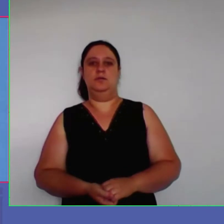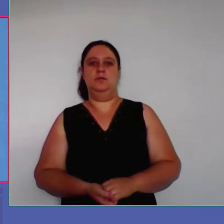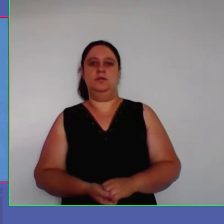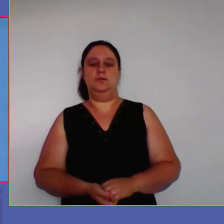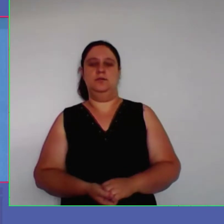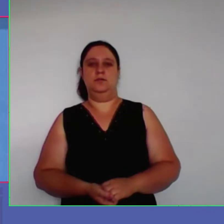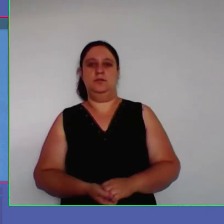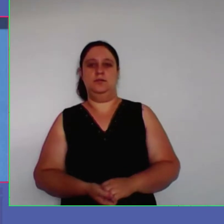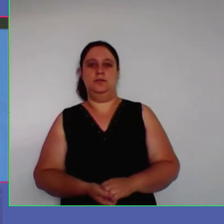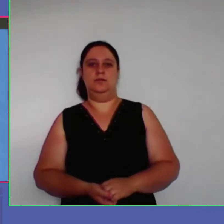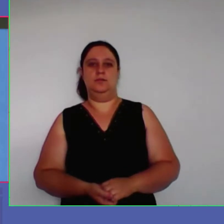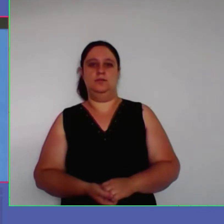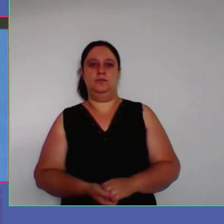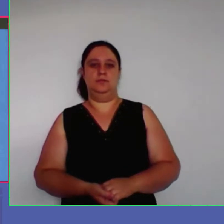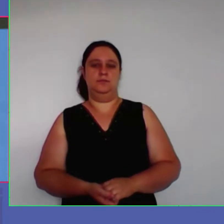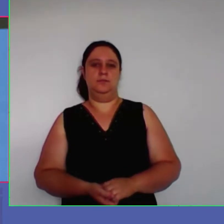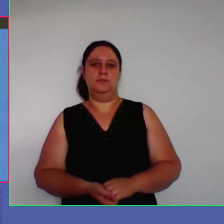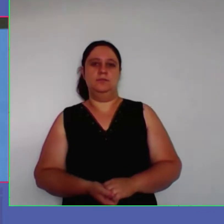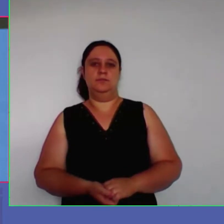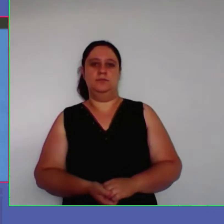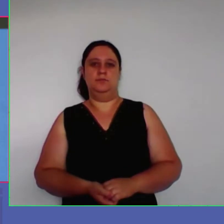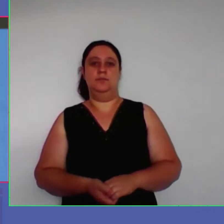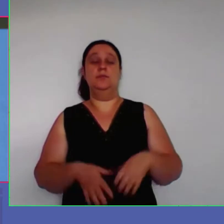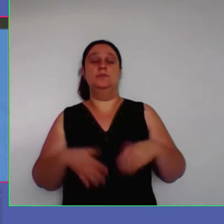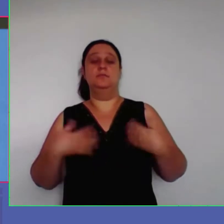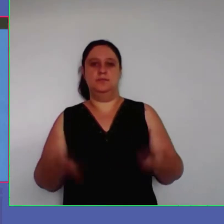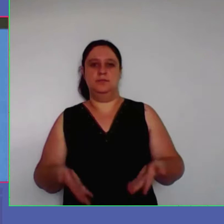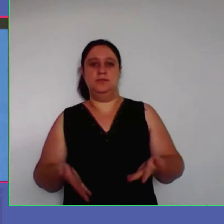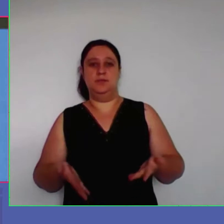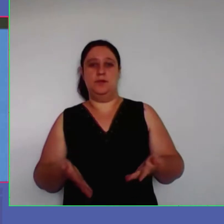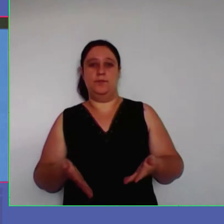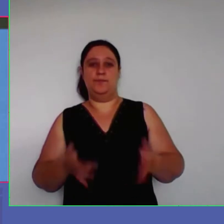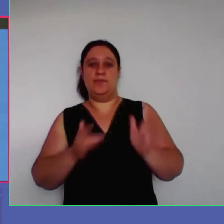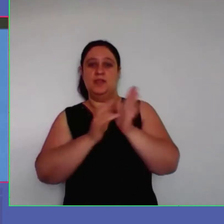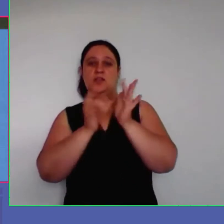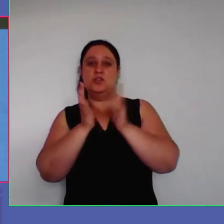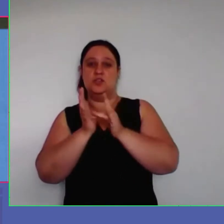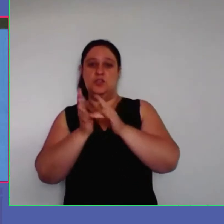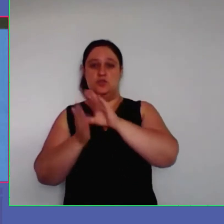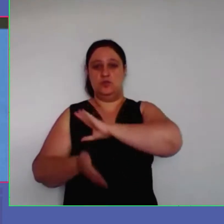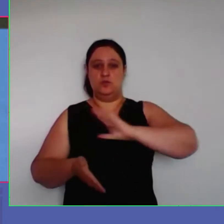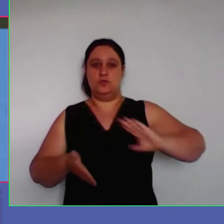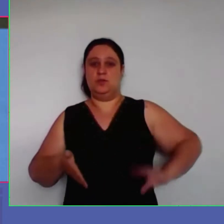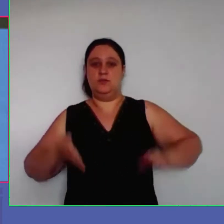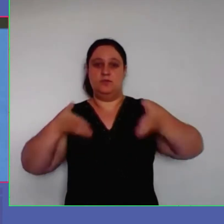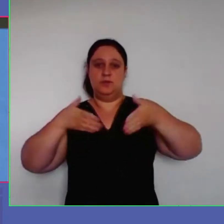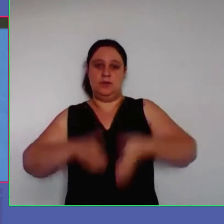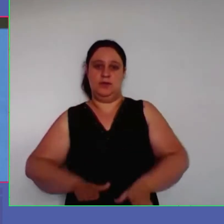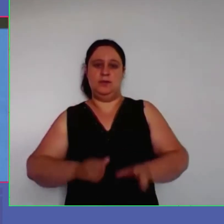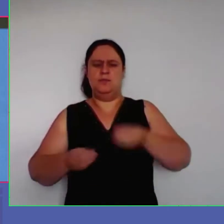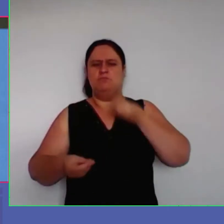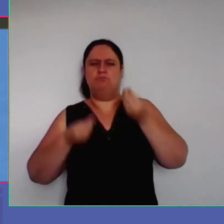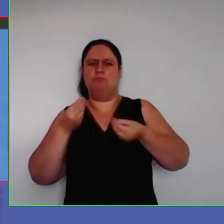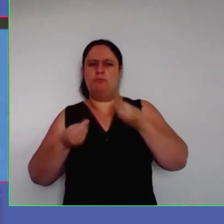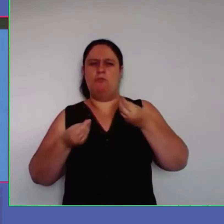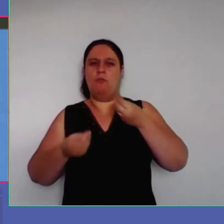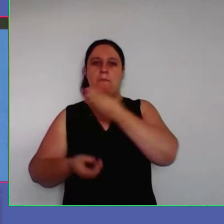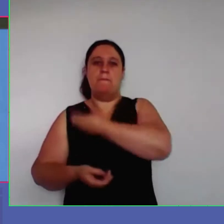Ora, o nascimento de Jesus Cristo foi assim: estando Maria, sua